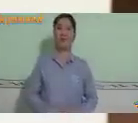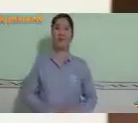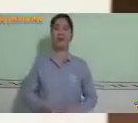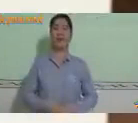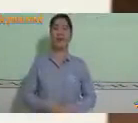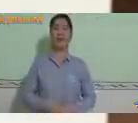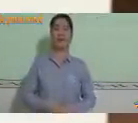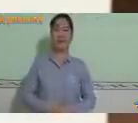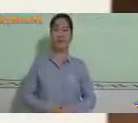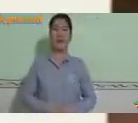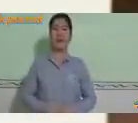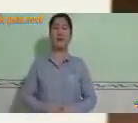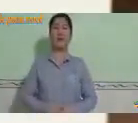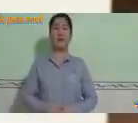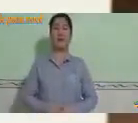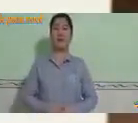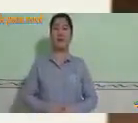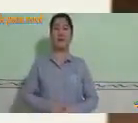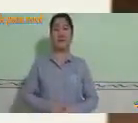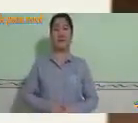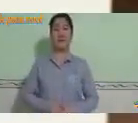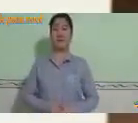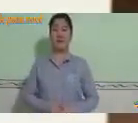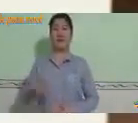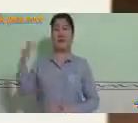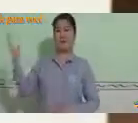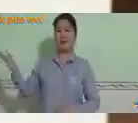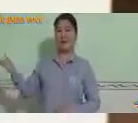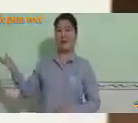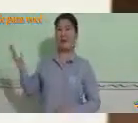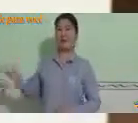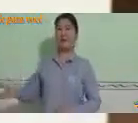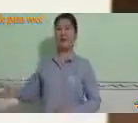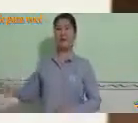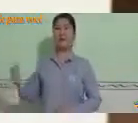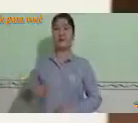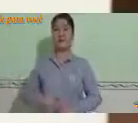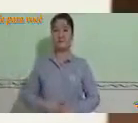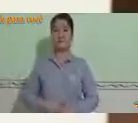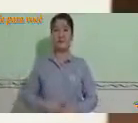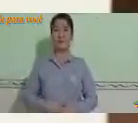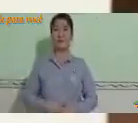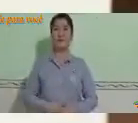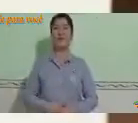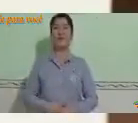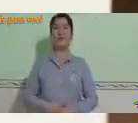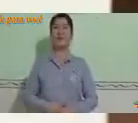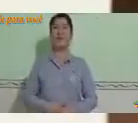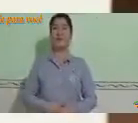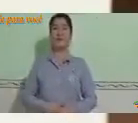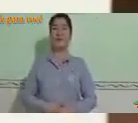Por isso, para garantir os benefícios da atividade física, o mais recomendado é que de fato sejam